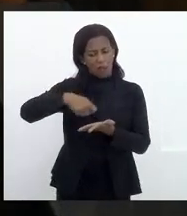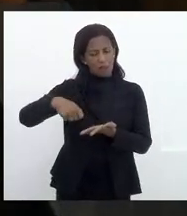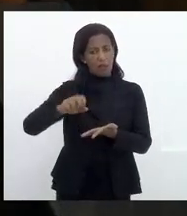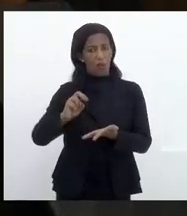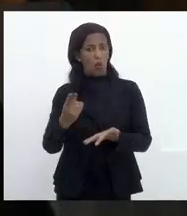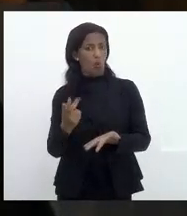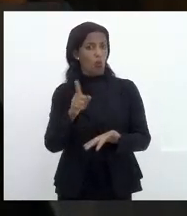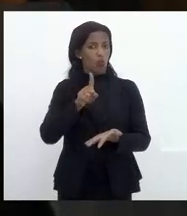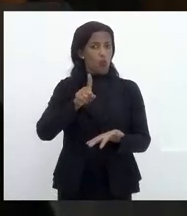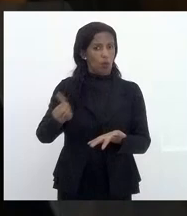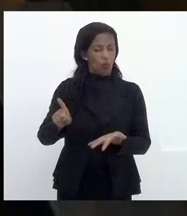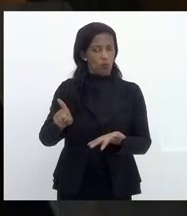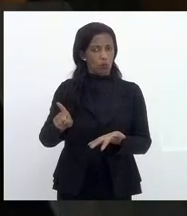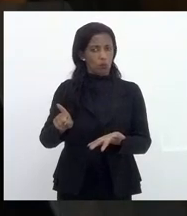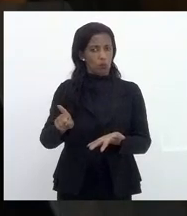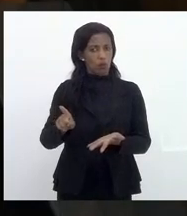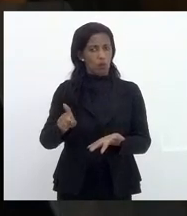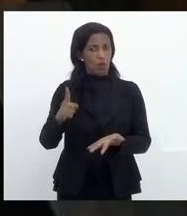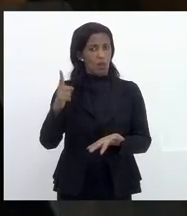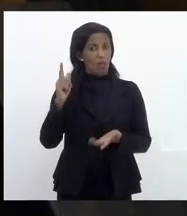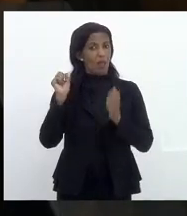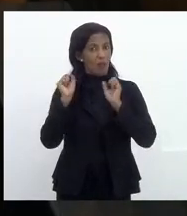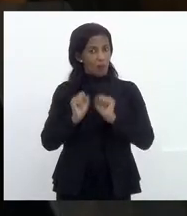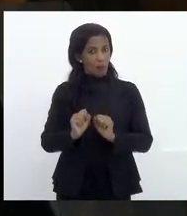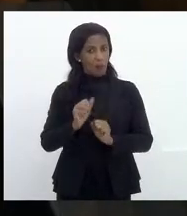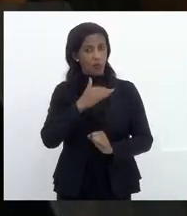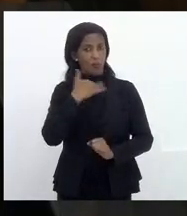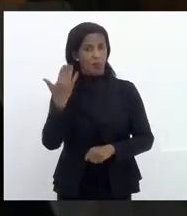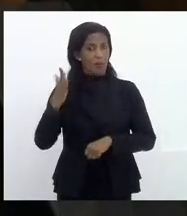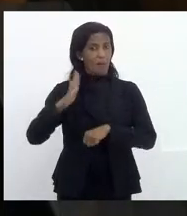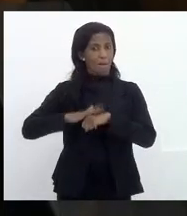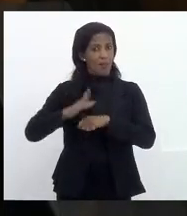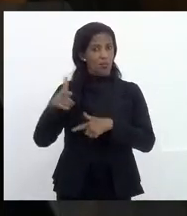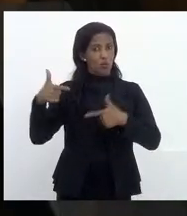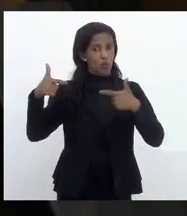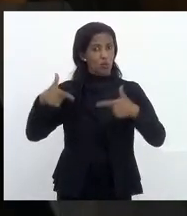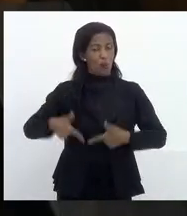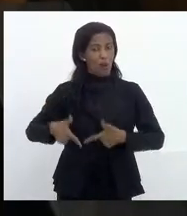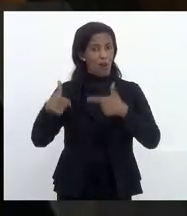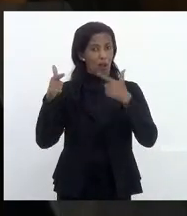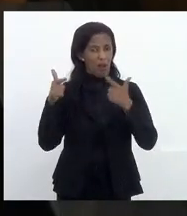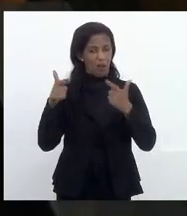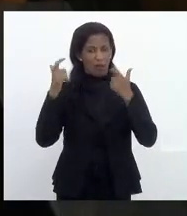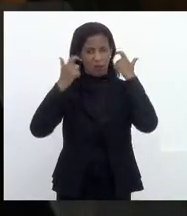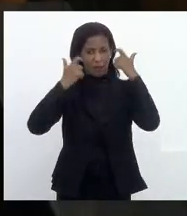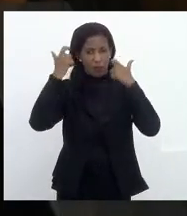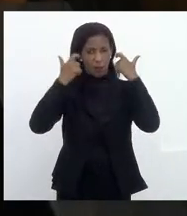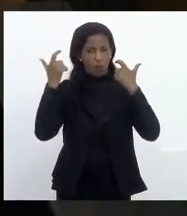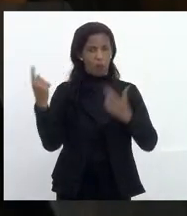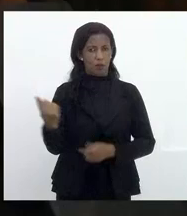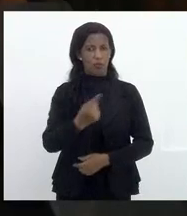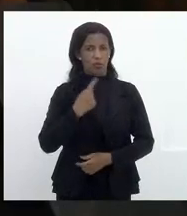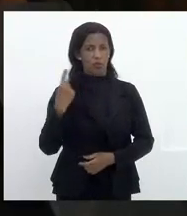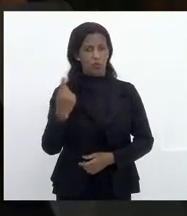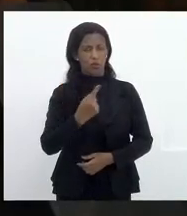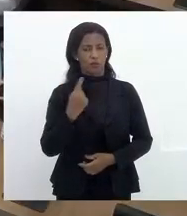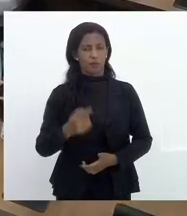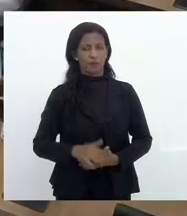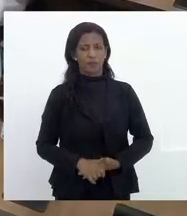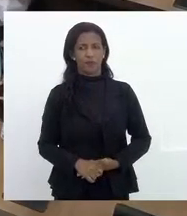ou não assinar uma coisa com justiça ela mata muito mais do que fugiu com a mão dominante eu ficar procurando a gente muito obrigado desculpa